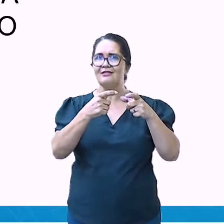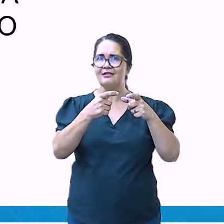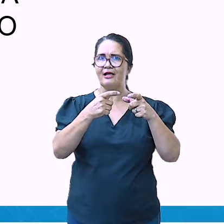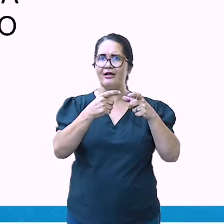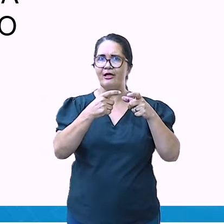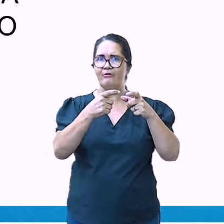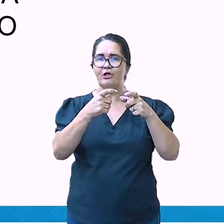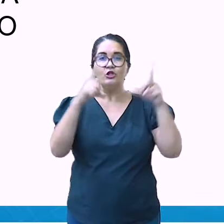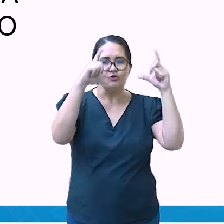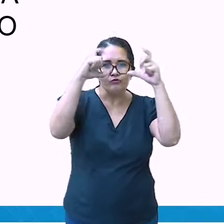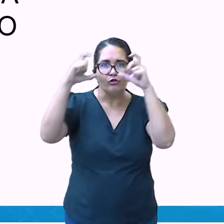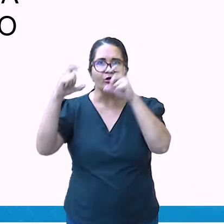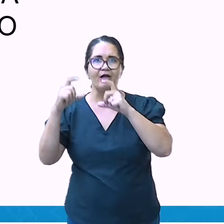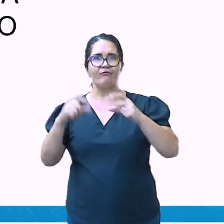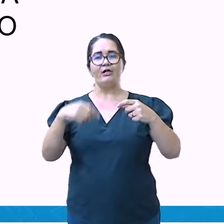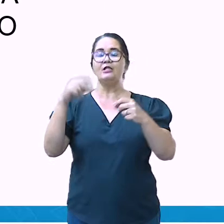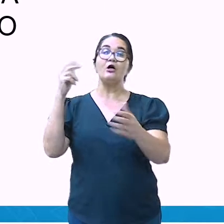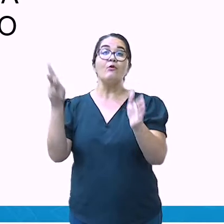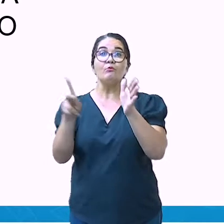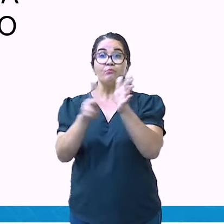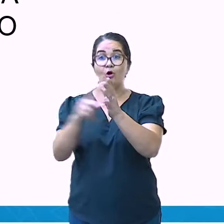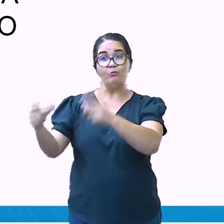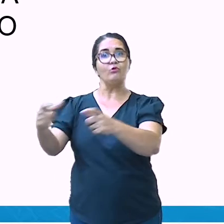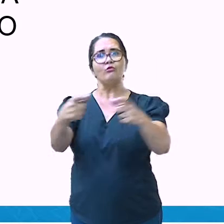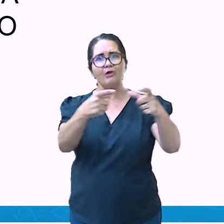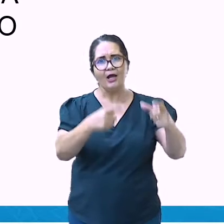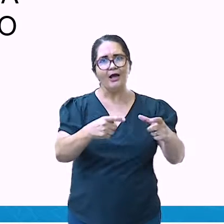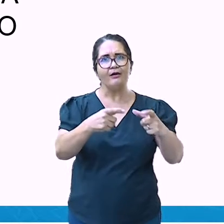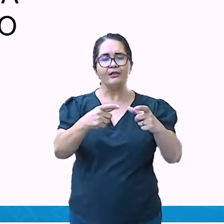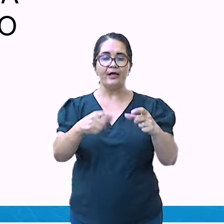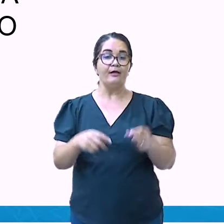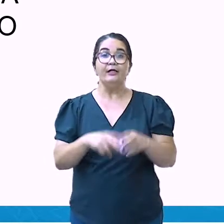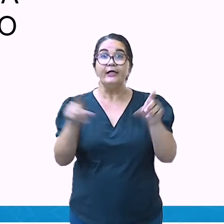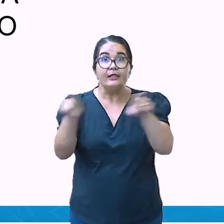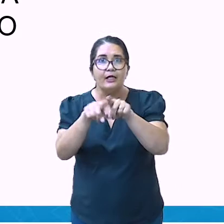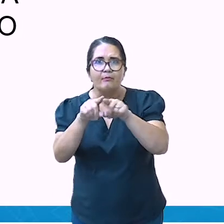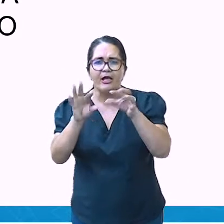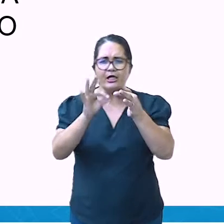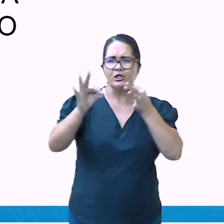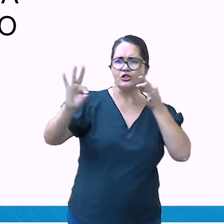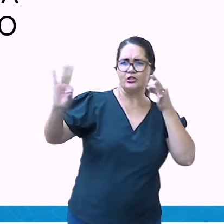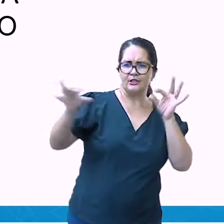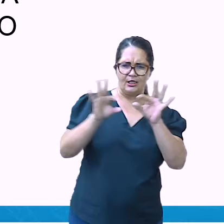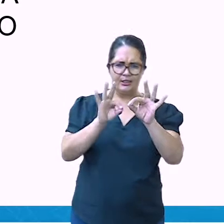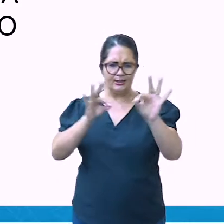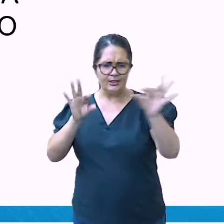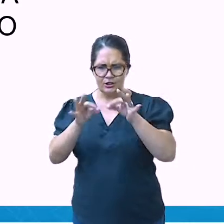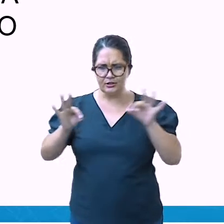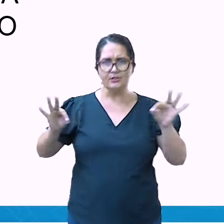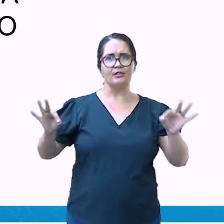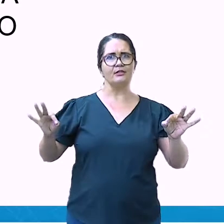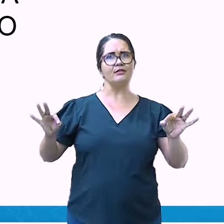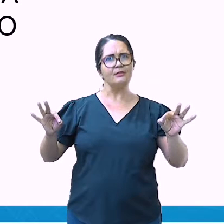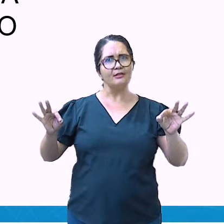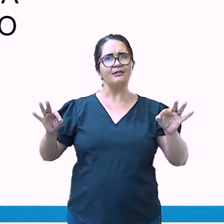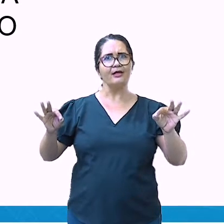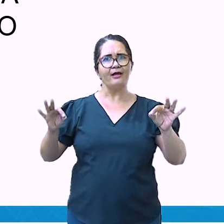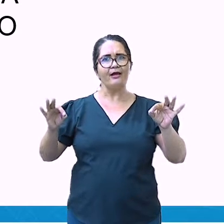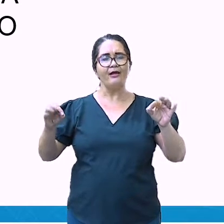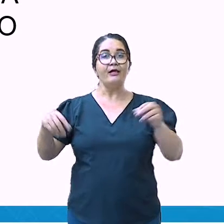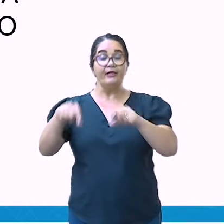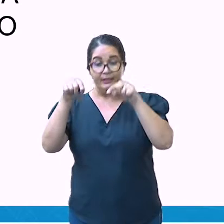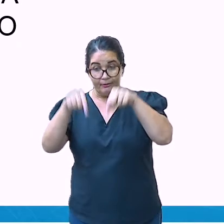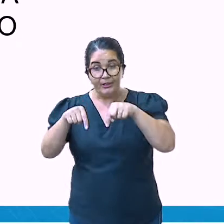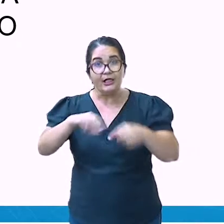deles, representamos o espaço e as diferentes localidades da Terra. Os mapas